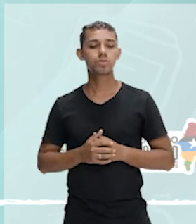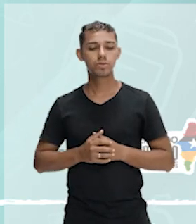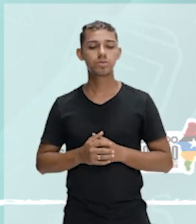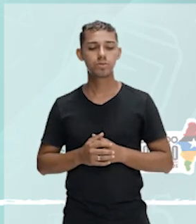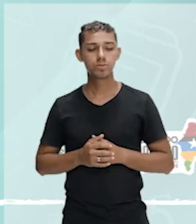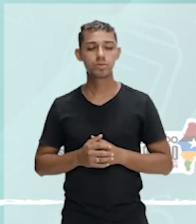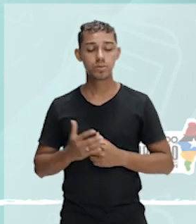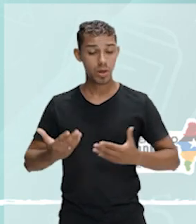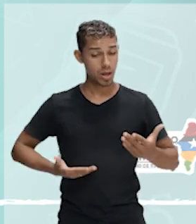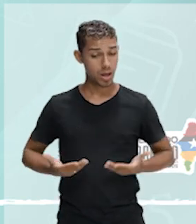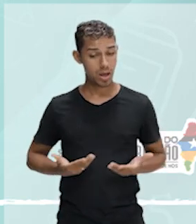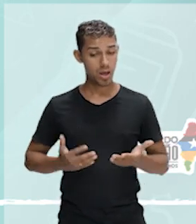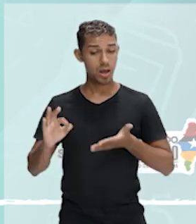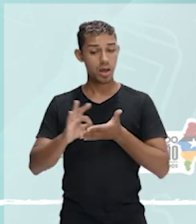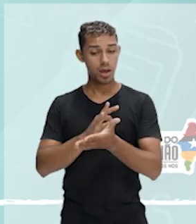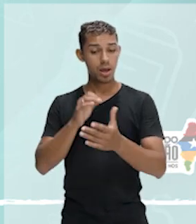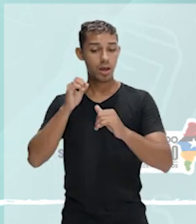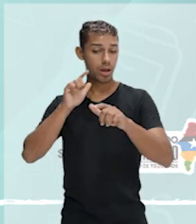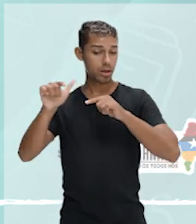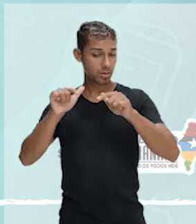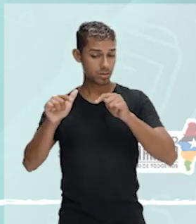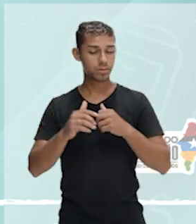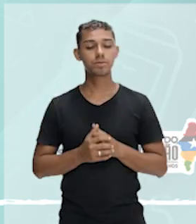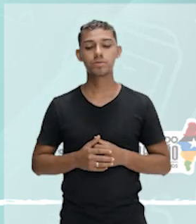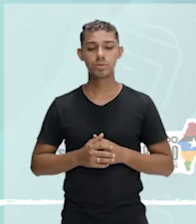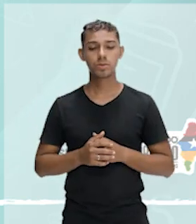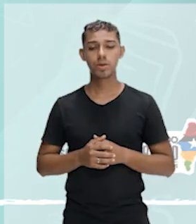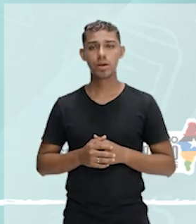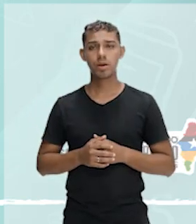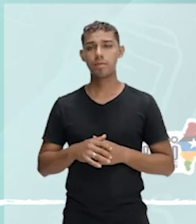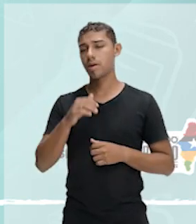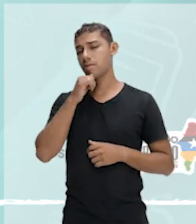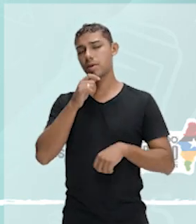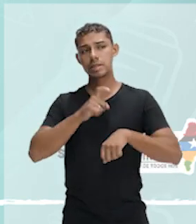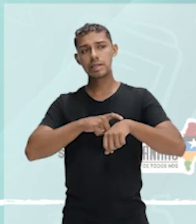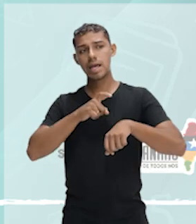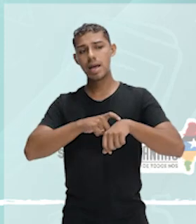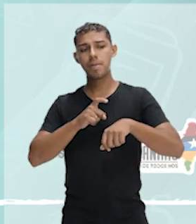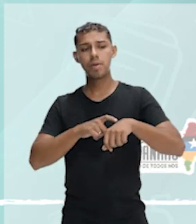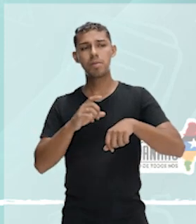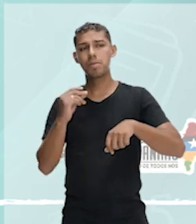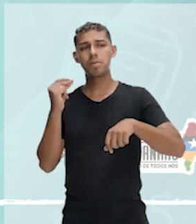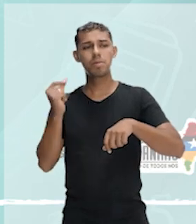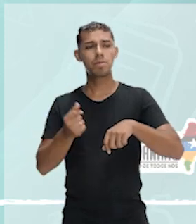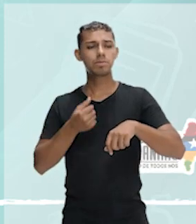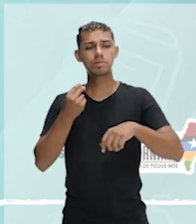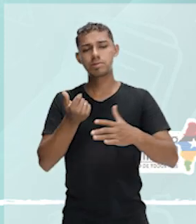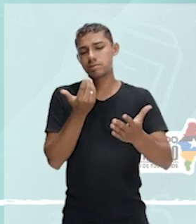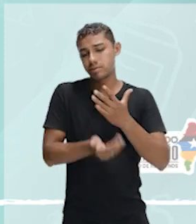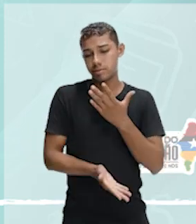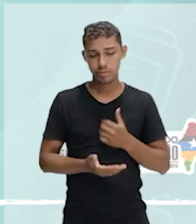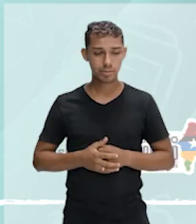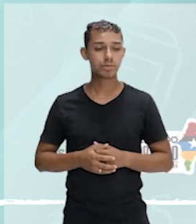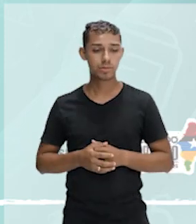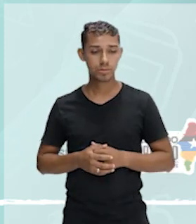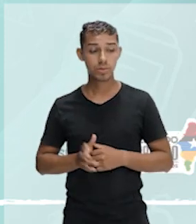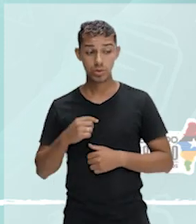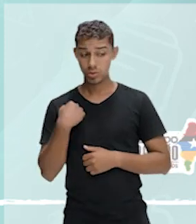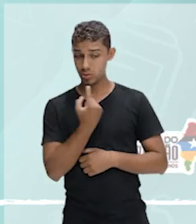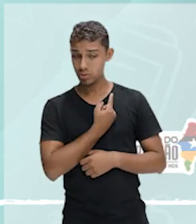serviço, do seu emprego, da sua empresa. E sem ter que gastar tanto tempo para isso. Nós também aqui